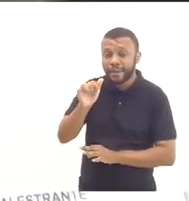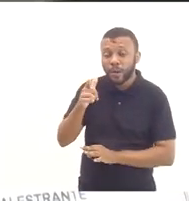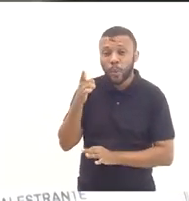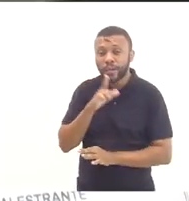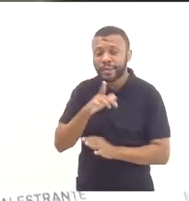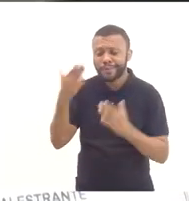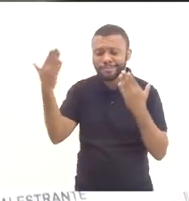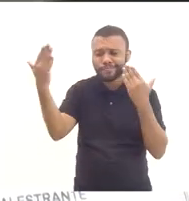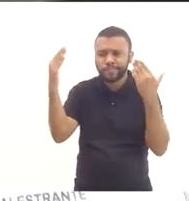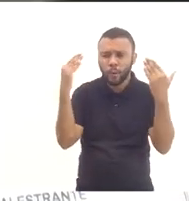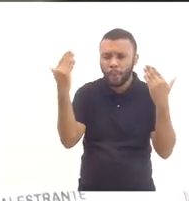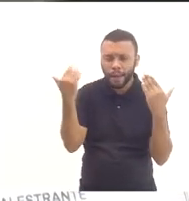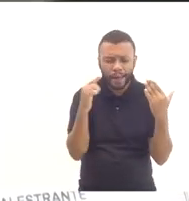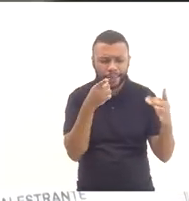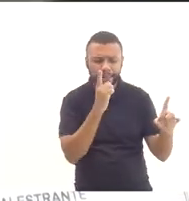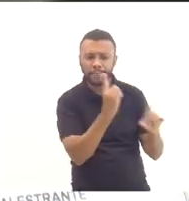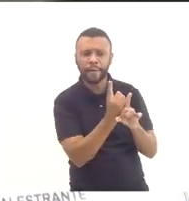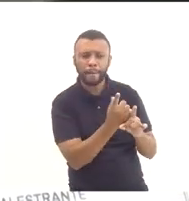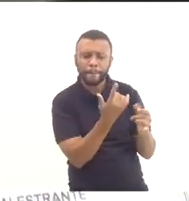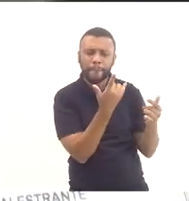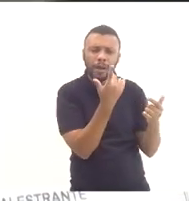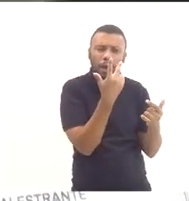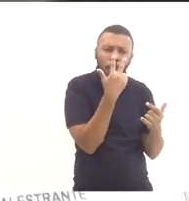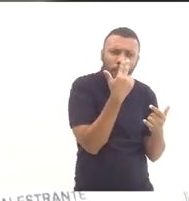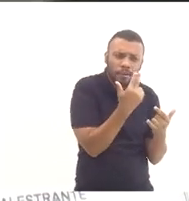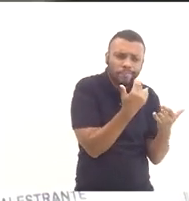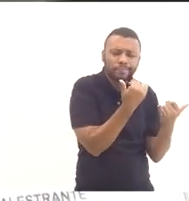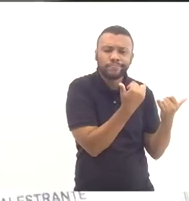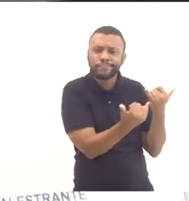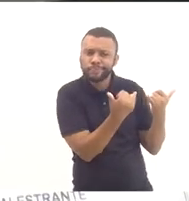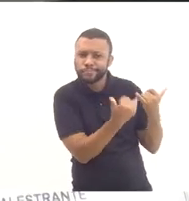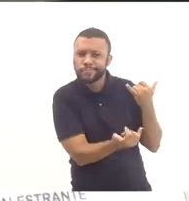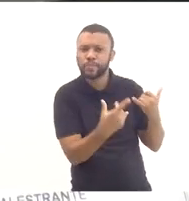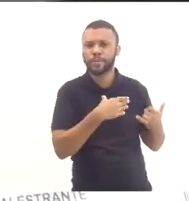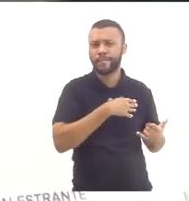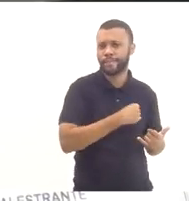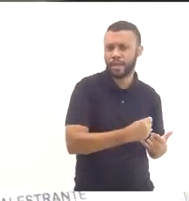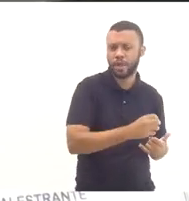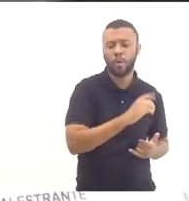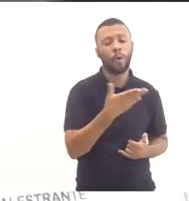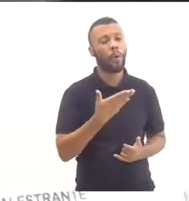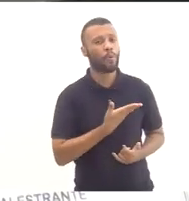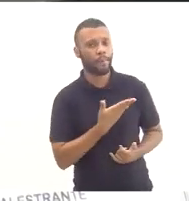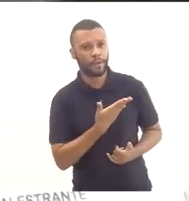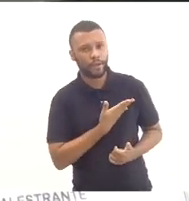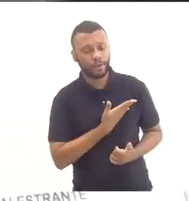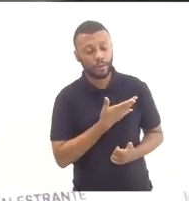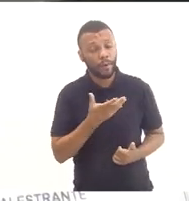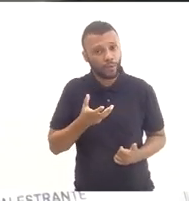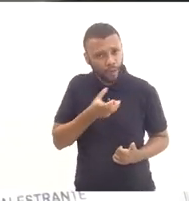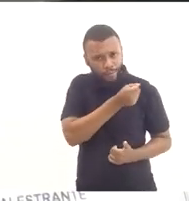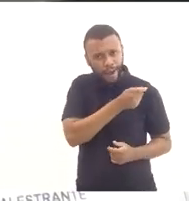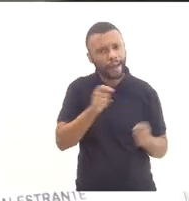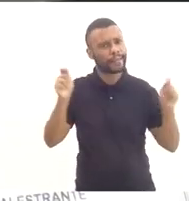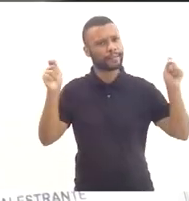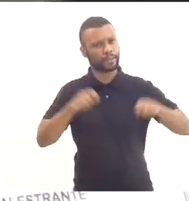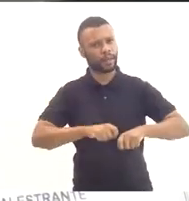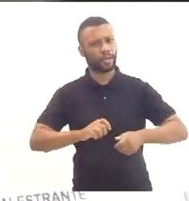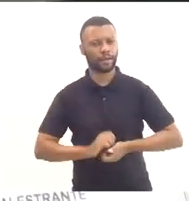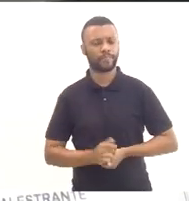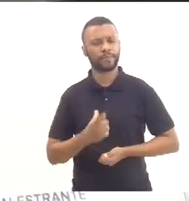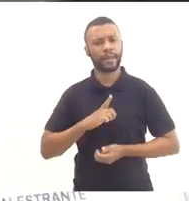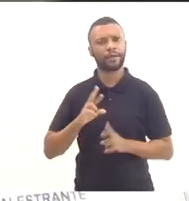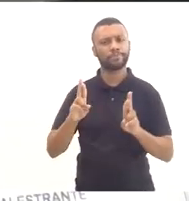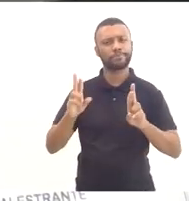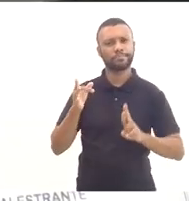no seu filho no seu amigo no filho de um amigo dá para parar para salvar é existe uma